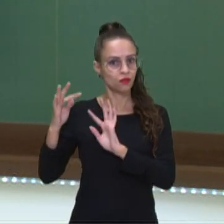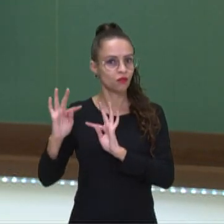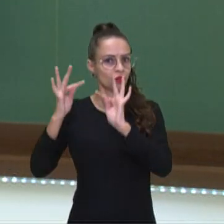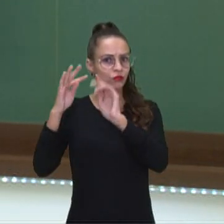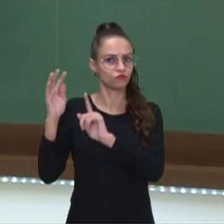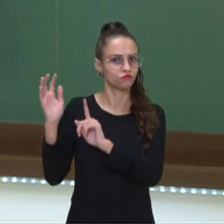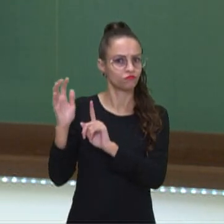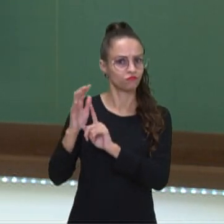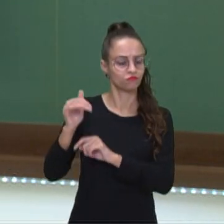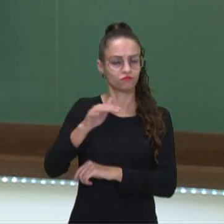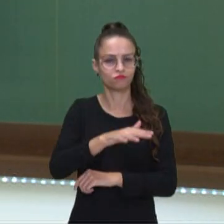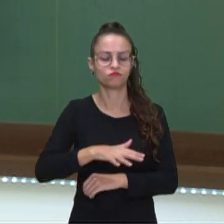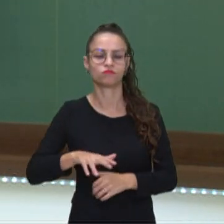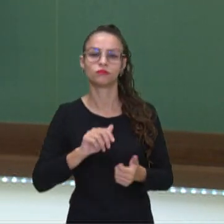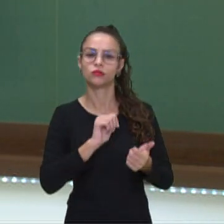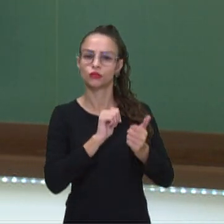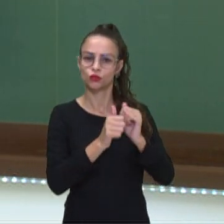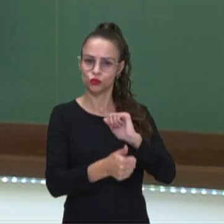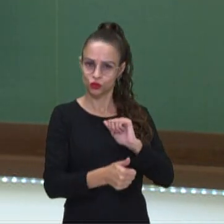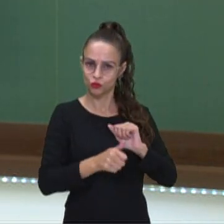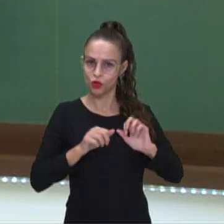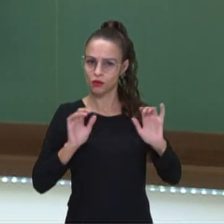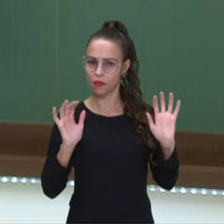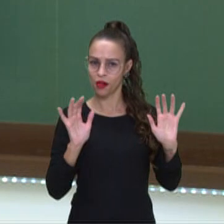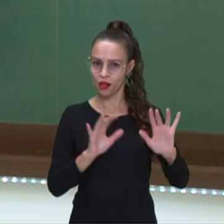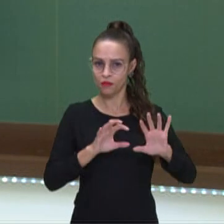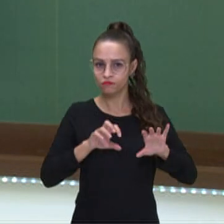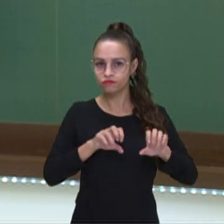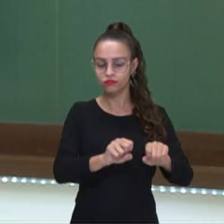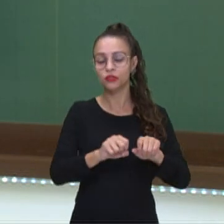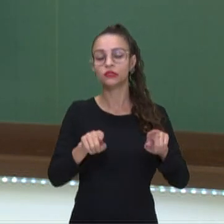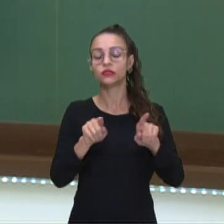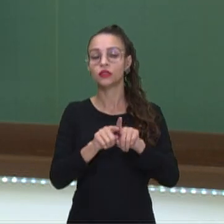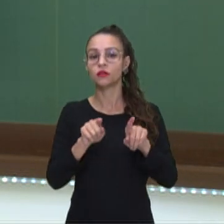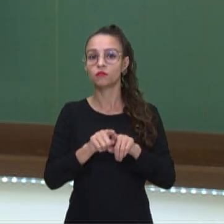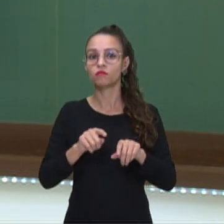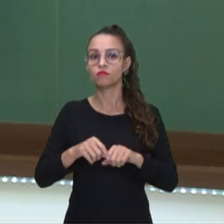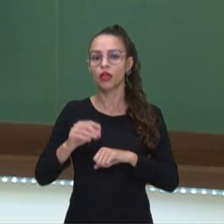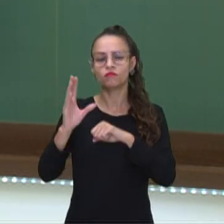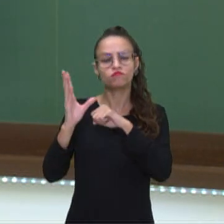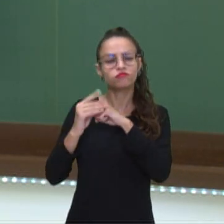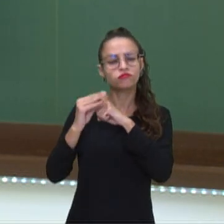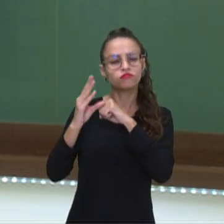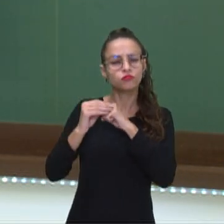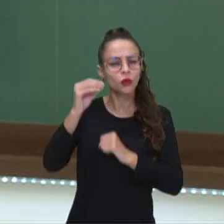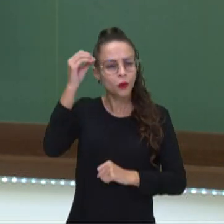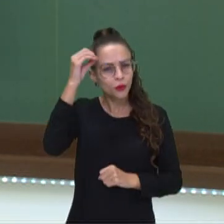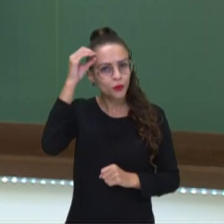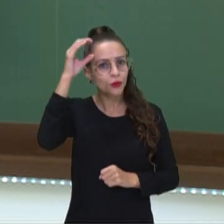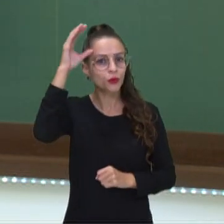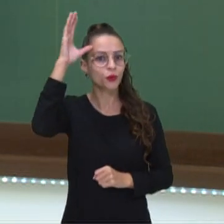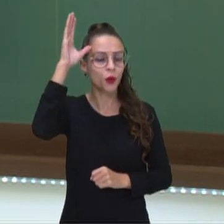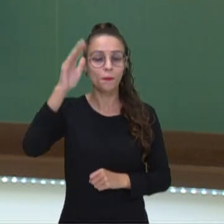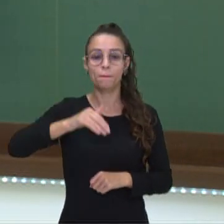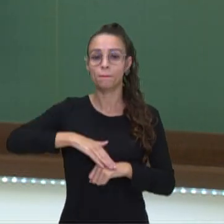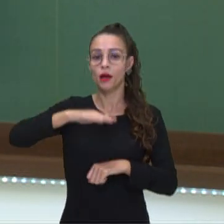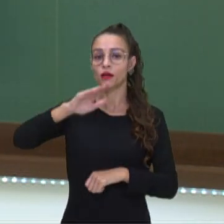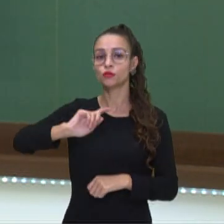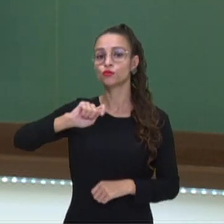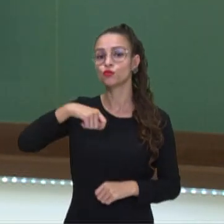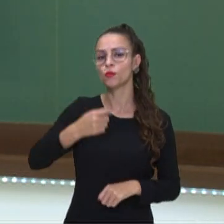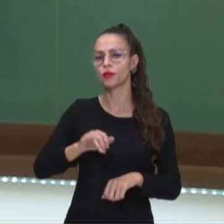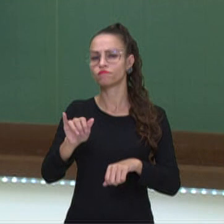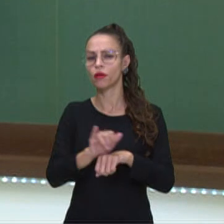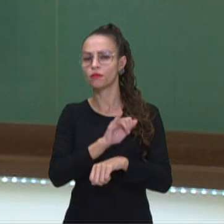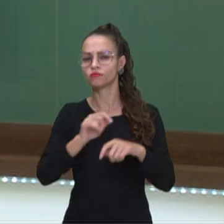nos esportes de invasão e vai tentar ampliar um pouquinho o nosso conhecimento, saber um pouco mais sobre recursos